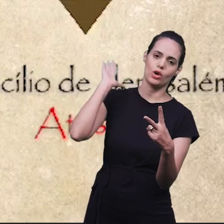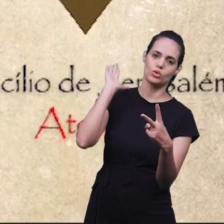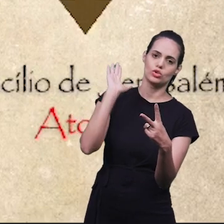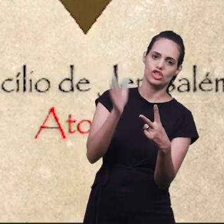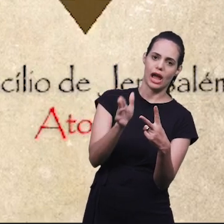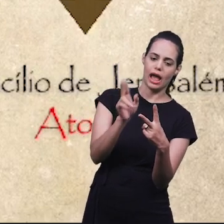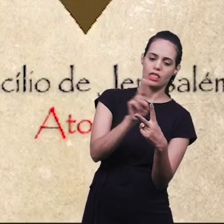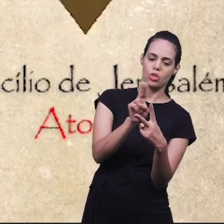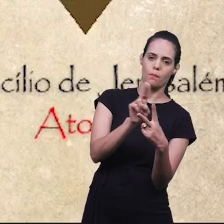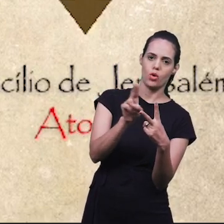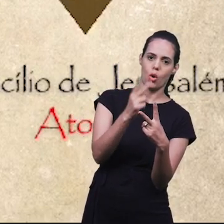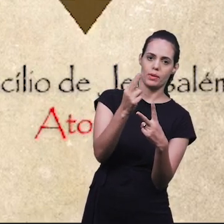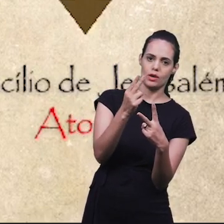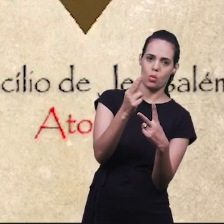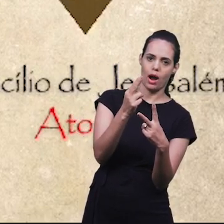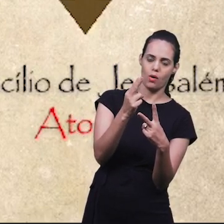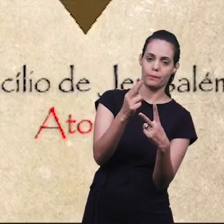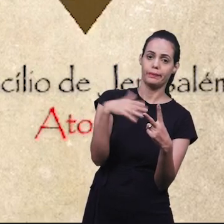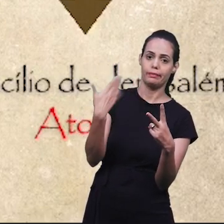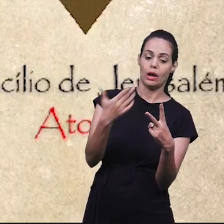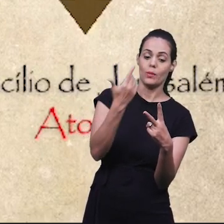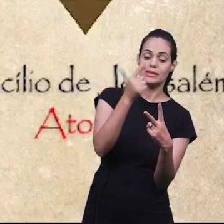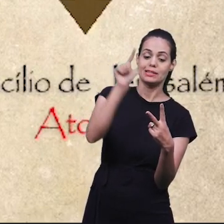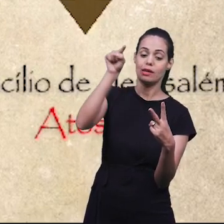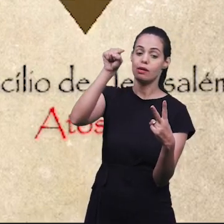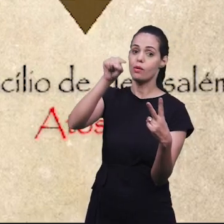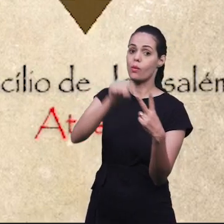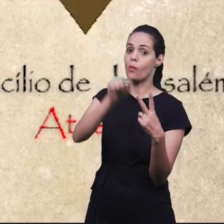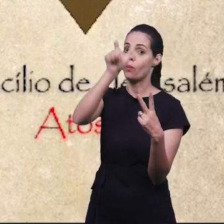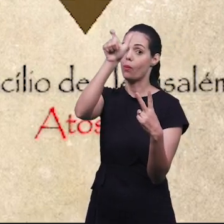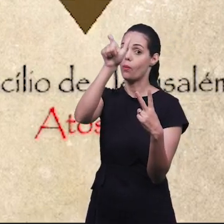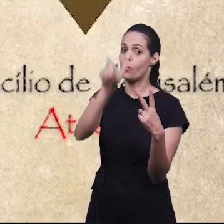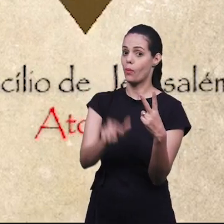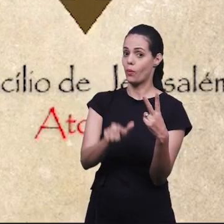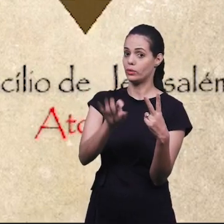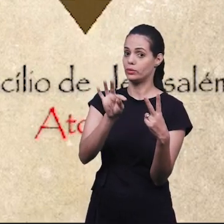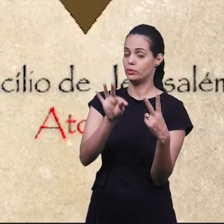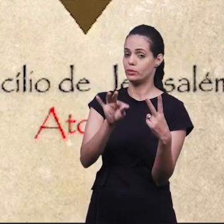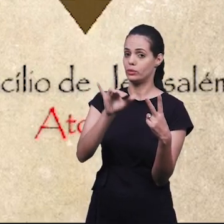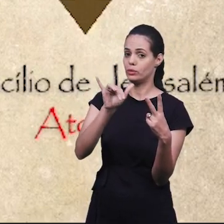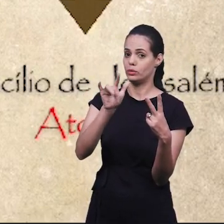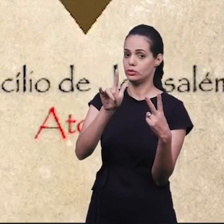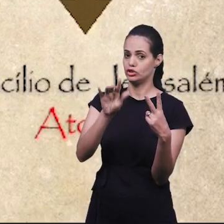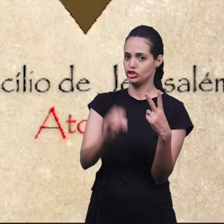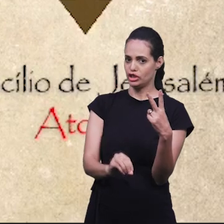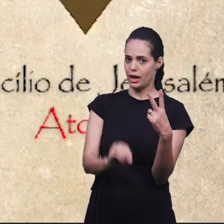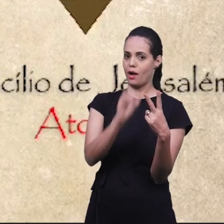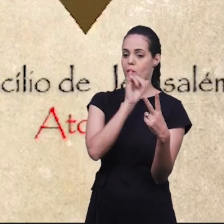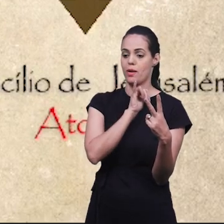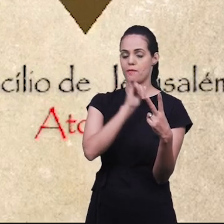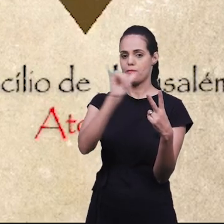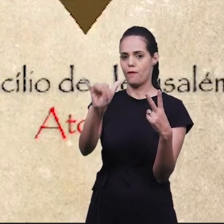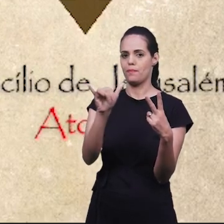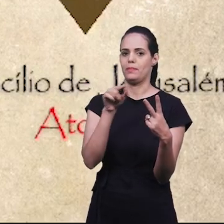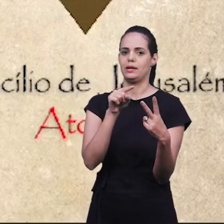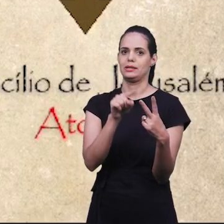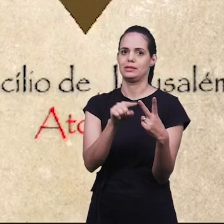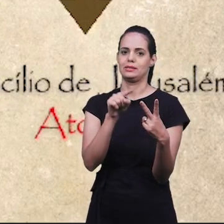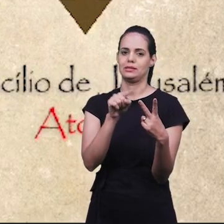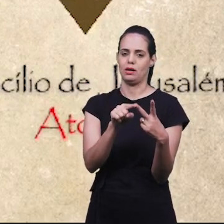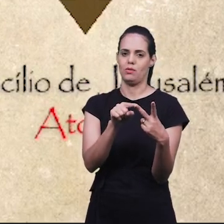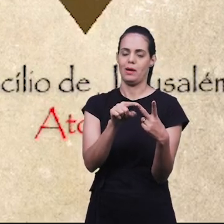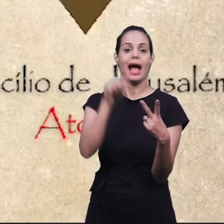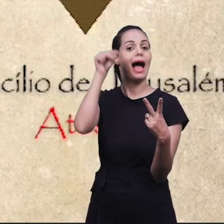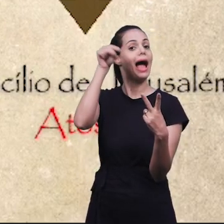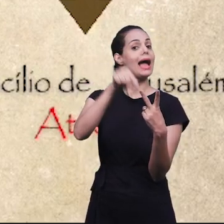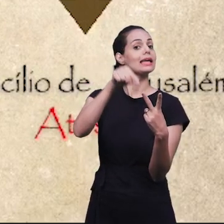foi martirizado. Portanto, esse outro Tiago, a quem foi devida a notícia, a